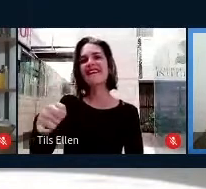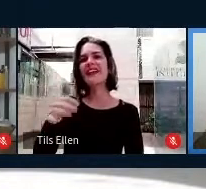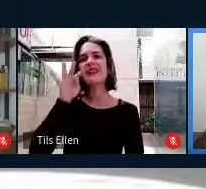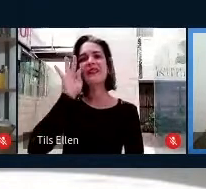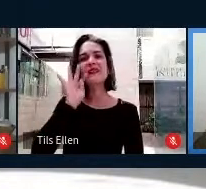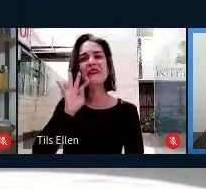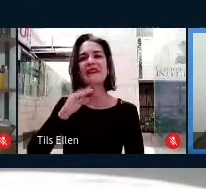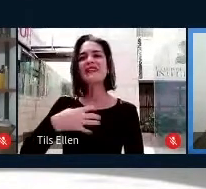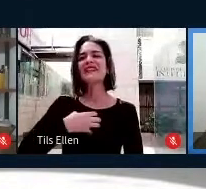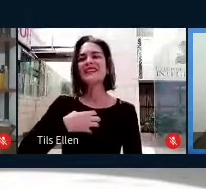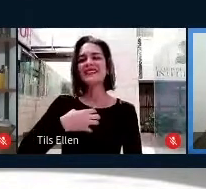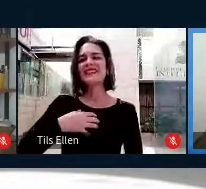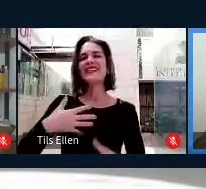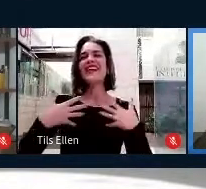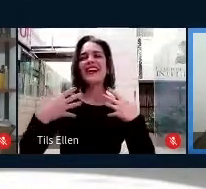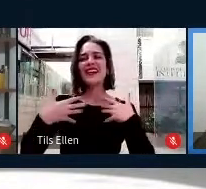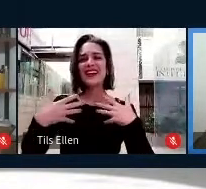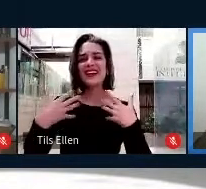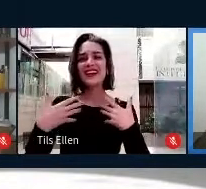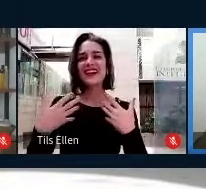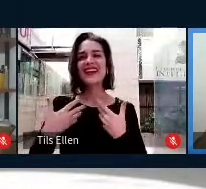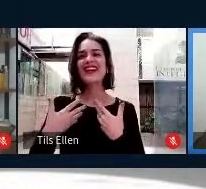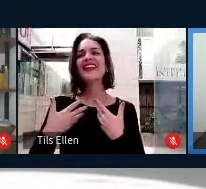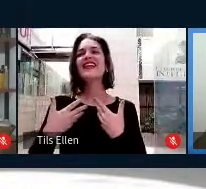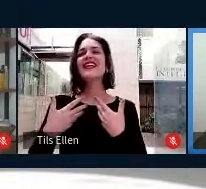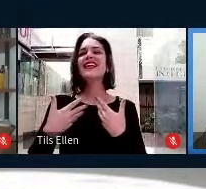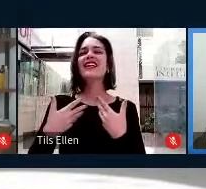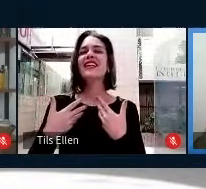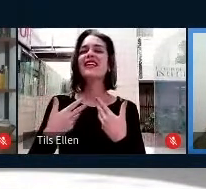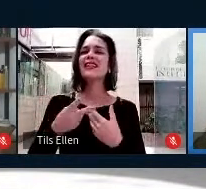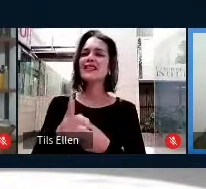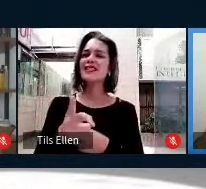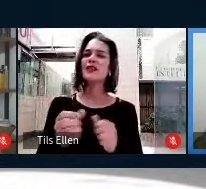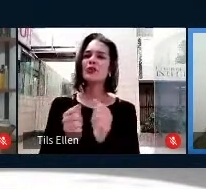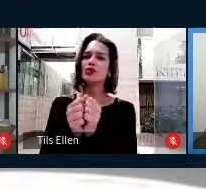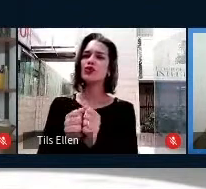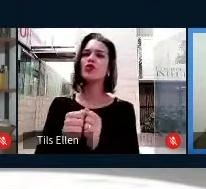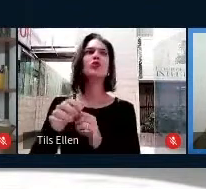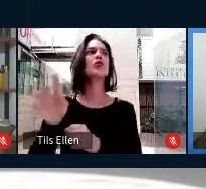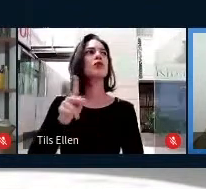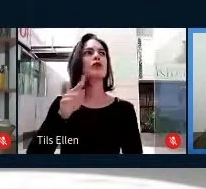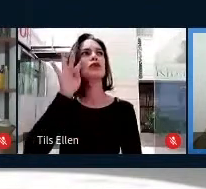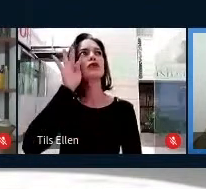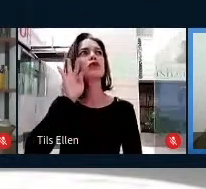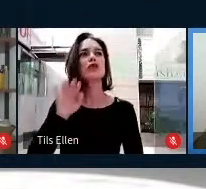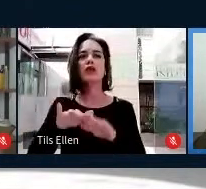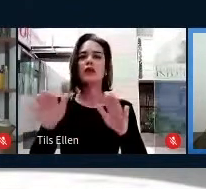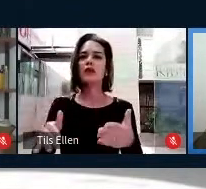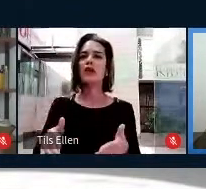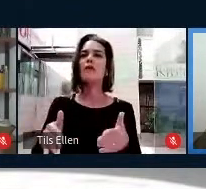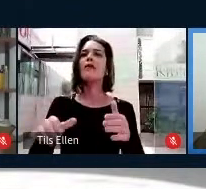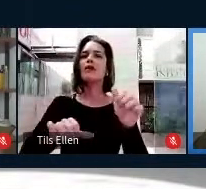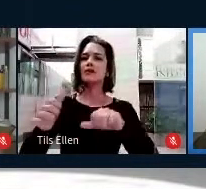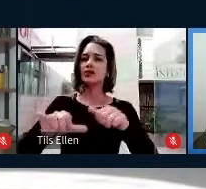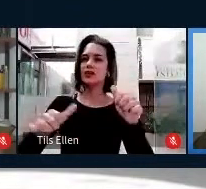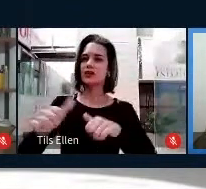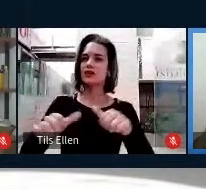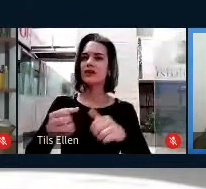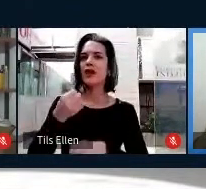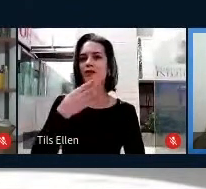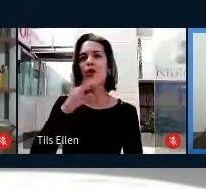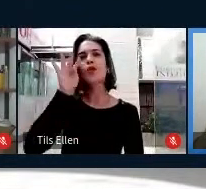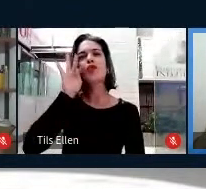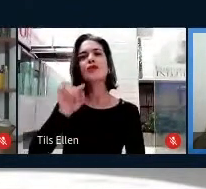honra também, uma alegria sempre estar com a Tucci nas bancas, então é muito bom poder ter a Tucci como